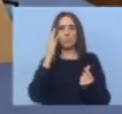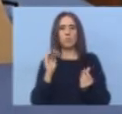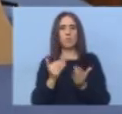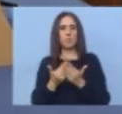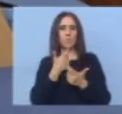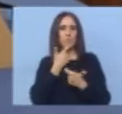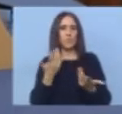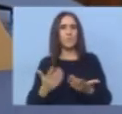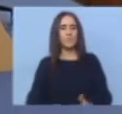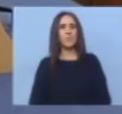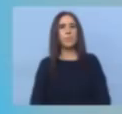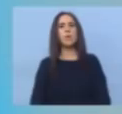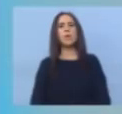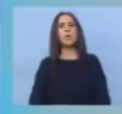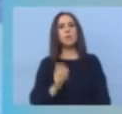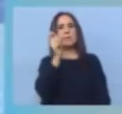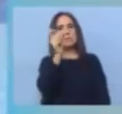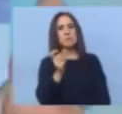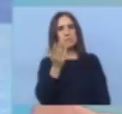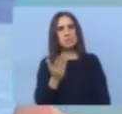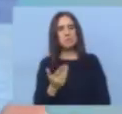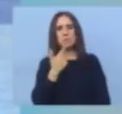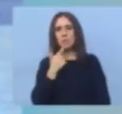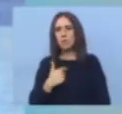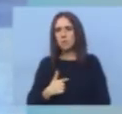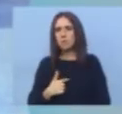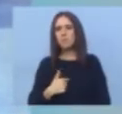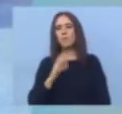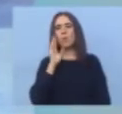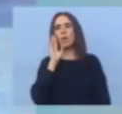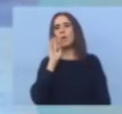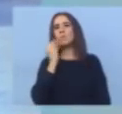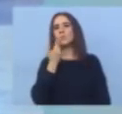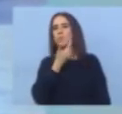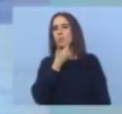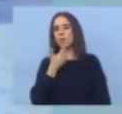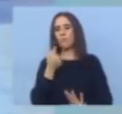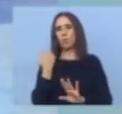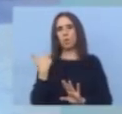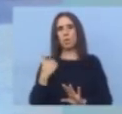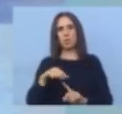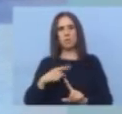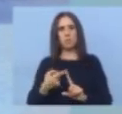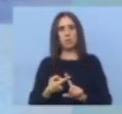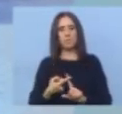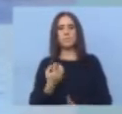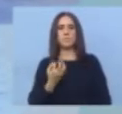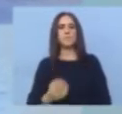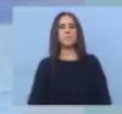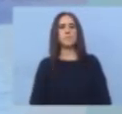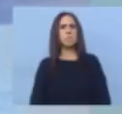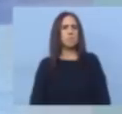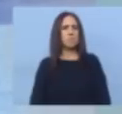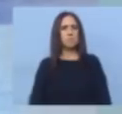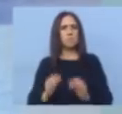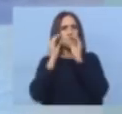tudo. O António Soutomaior disse que esteve em Aljustrel, na missão deste ano, foi? Sim. Há uma